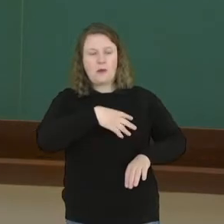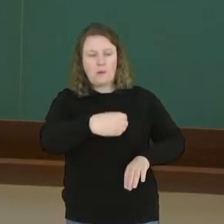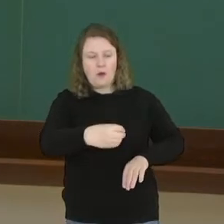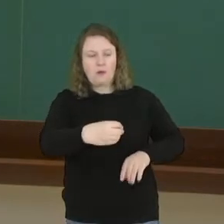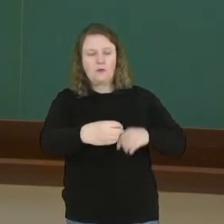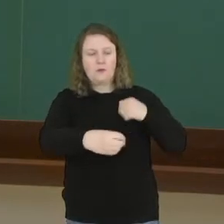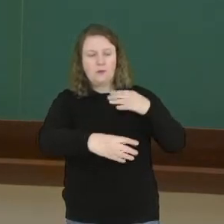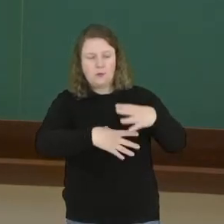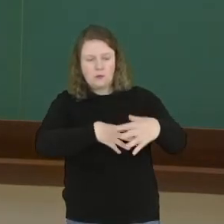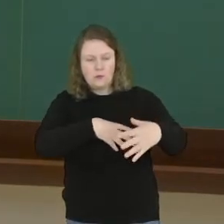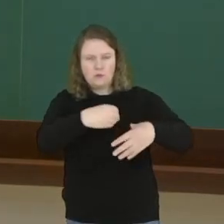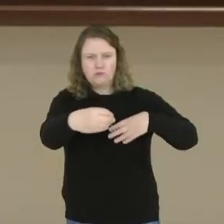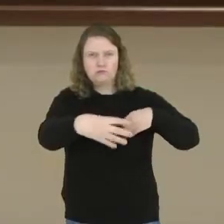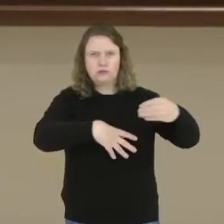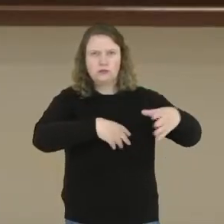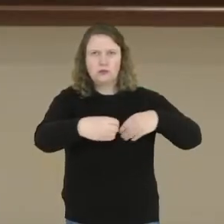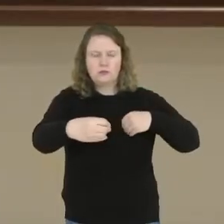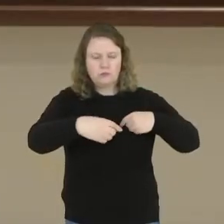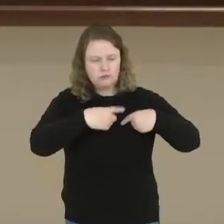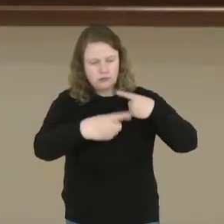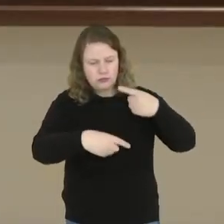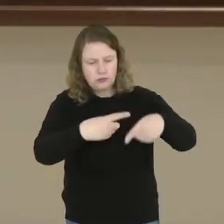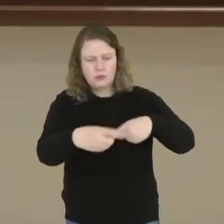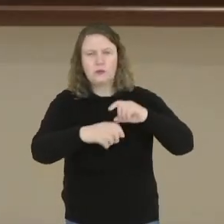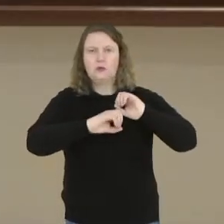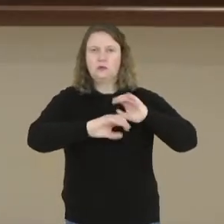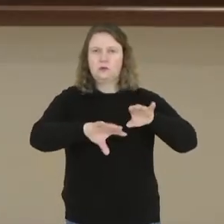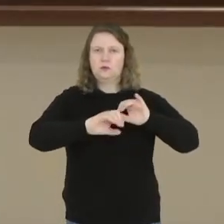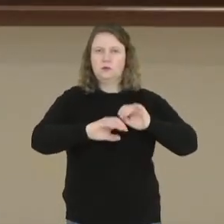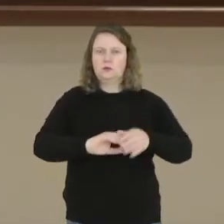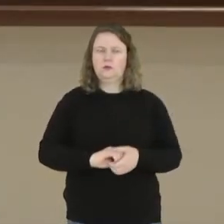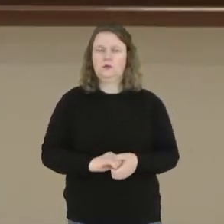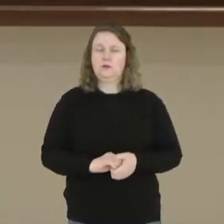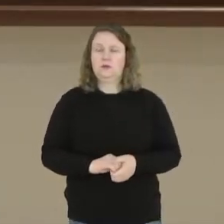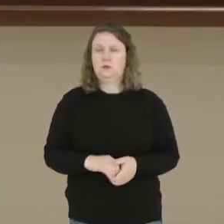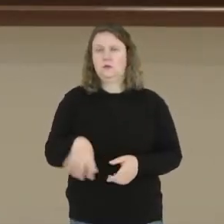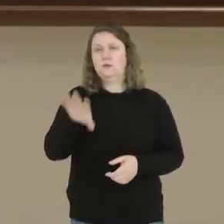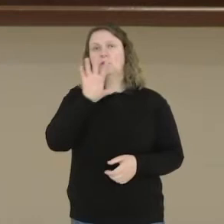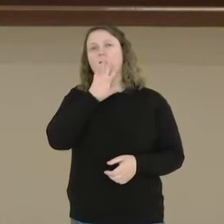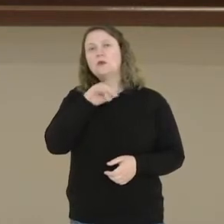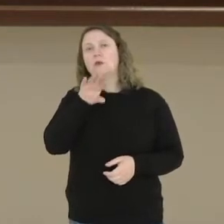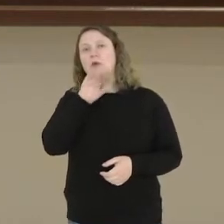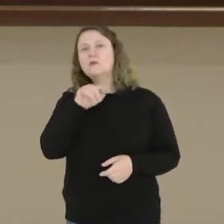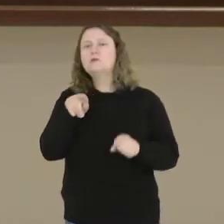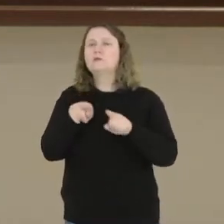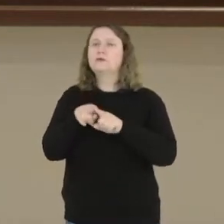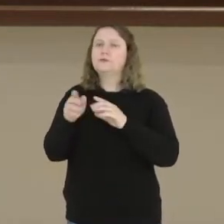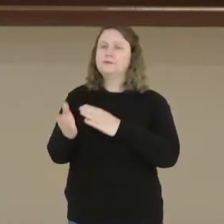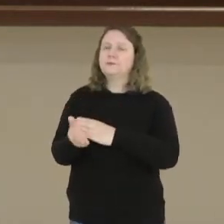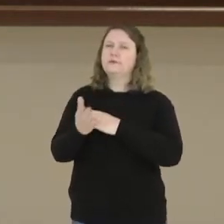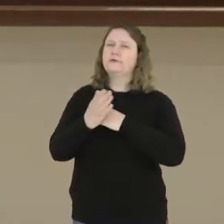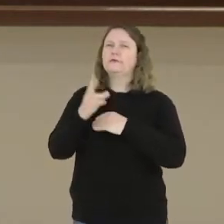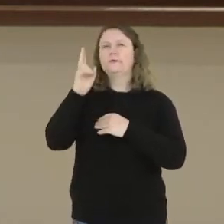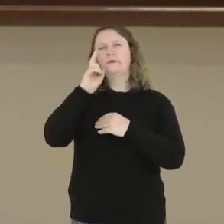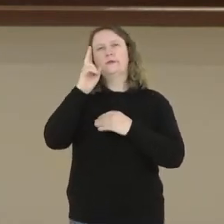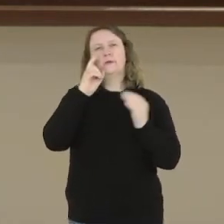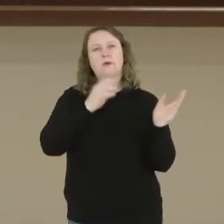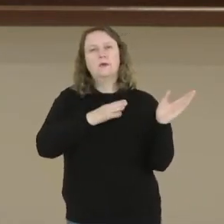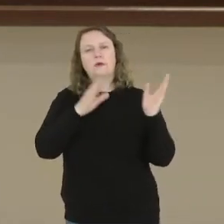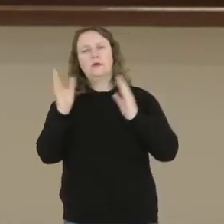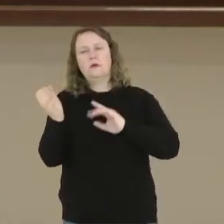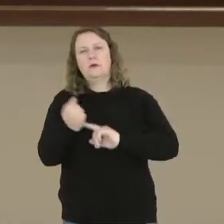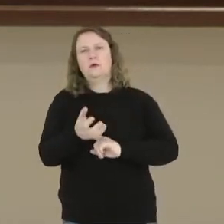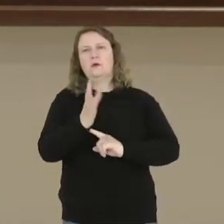tinha nada escrito. As fontes orais também nos contam muito sobre a história da Roma Antiga